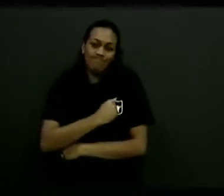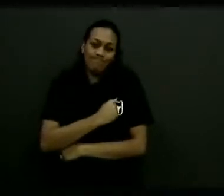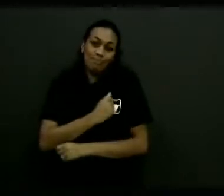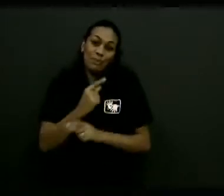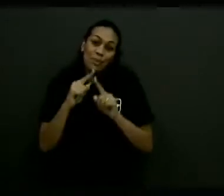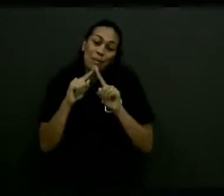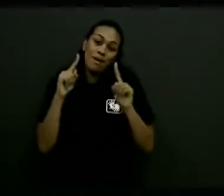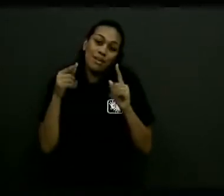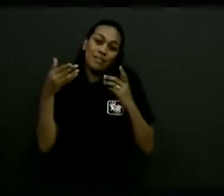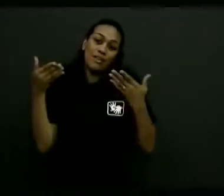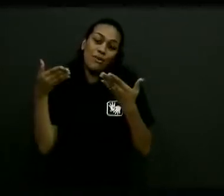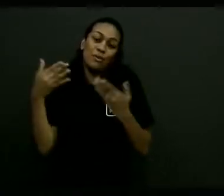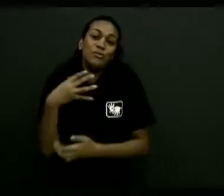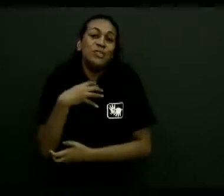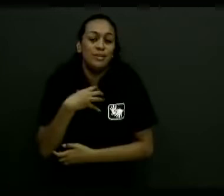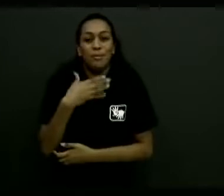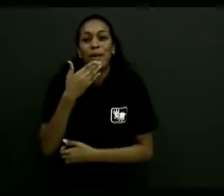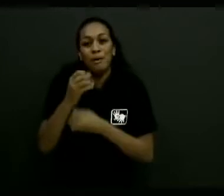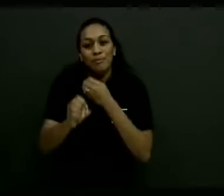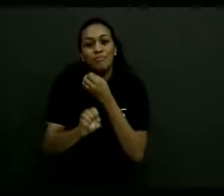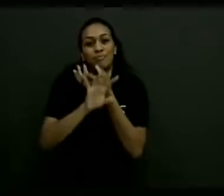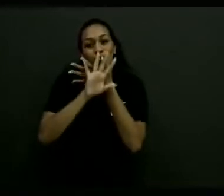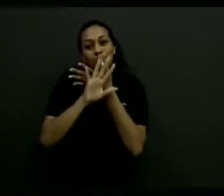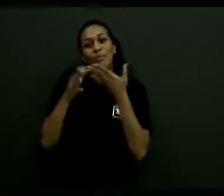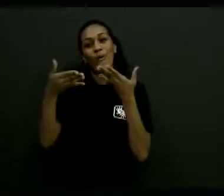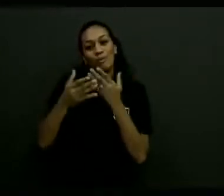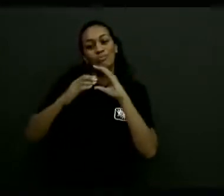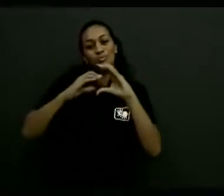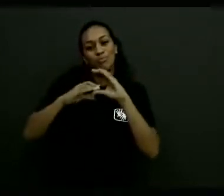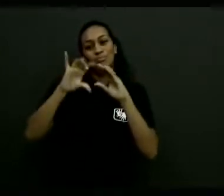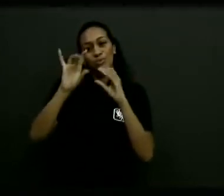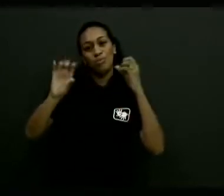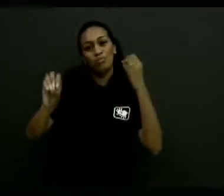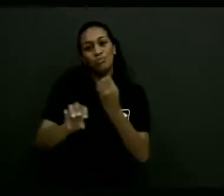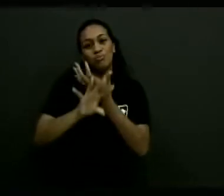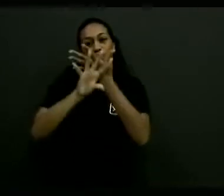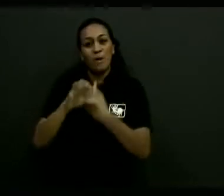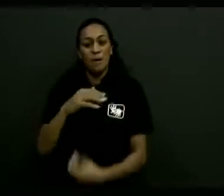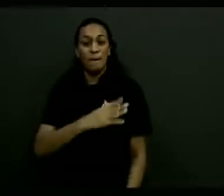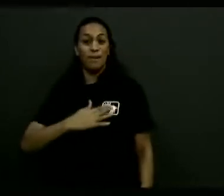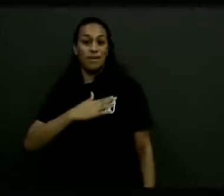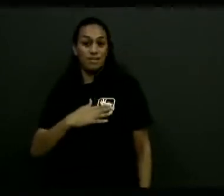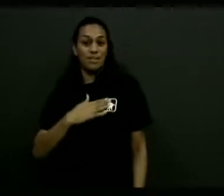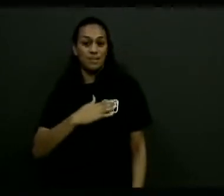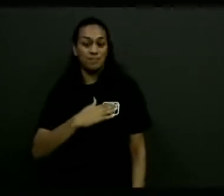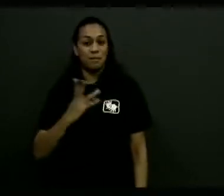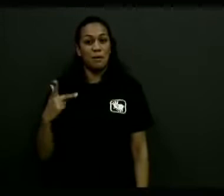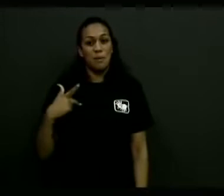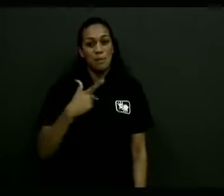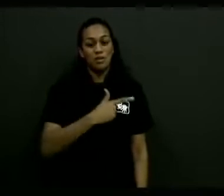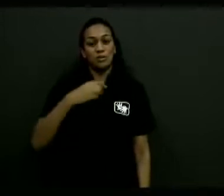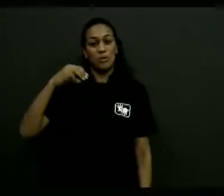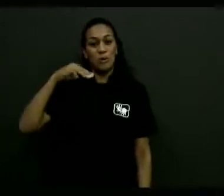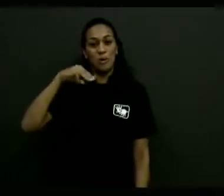única maneira e a única forma que nós temos hoje de nos comunicarmos. Um prazer estar junto com vocês. Pastor Marcos